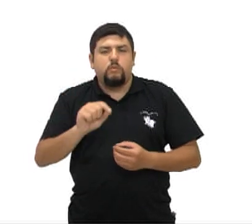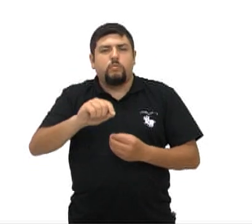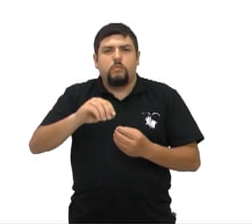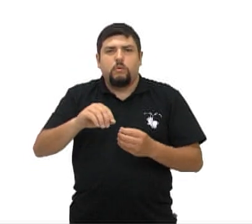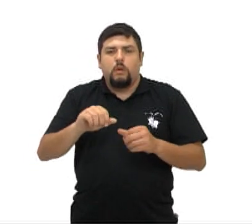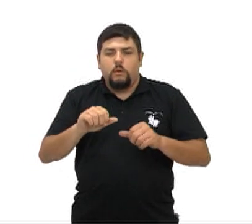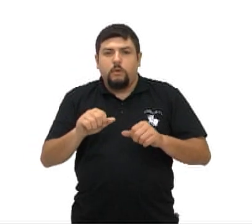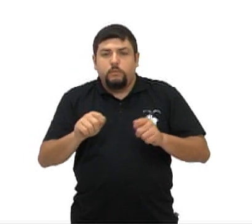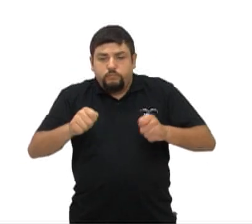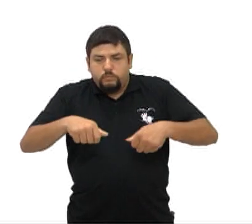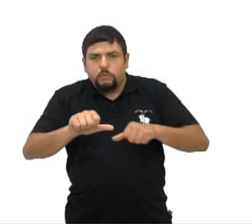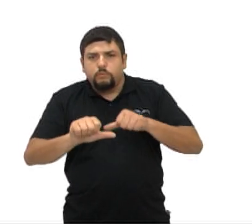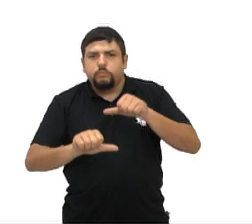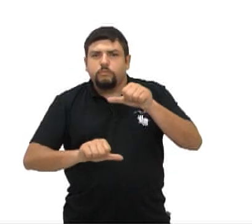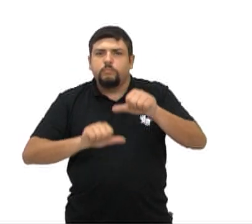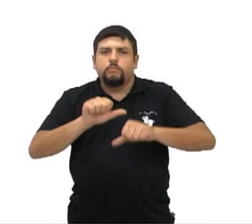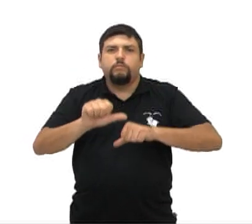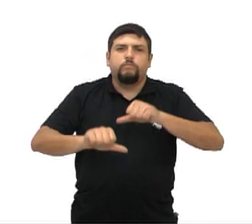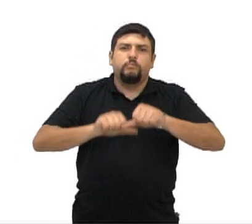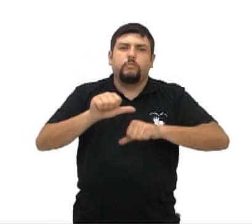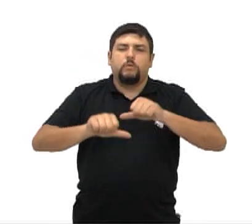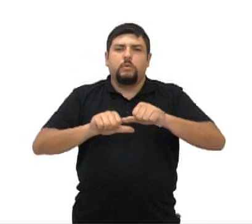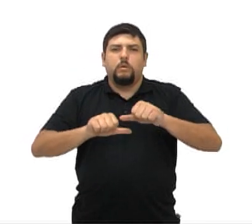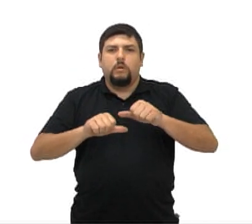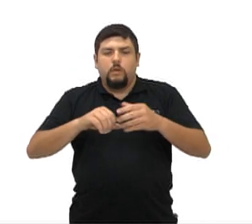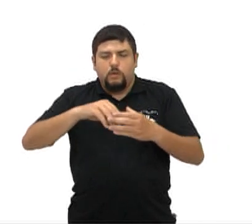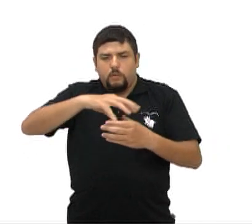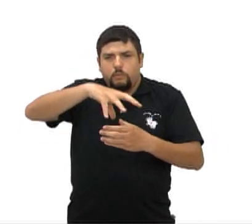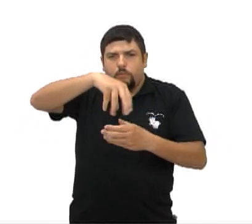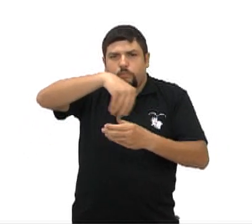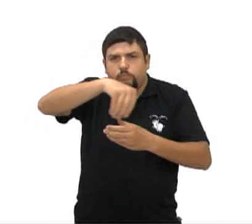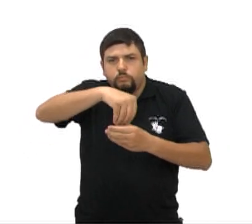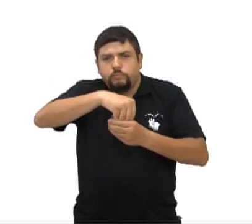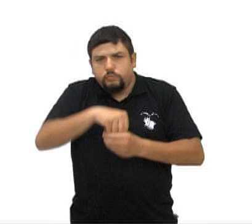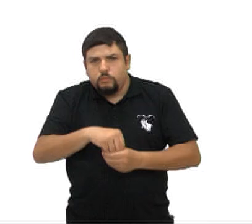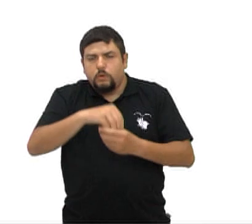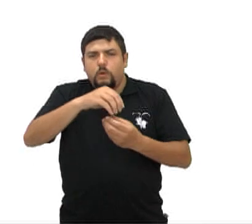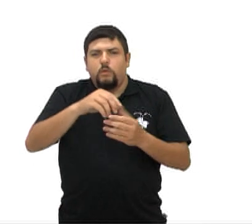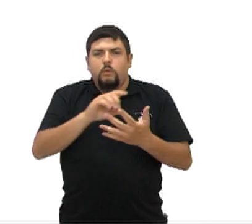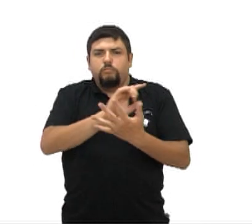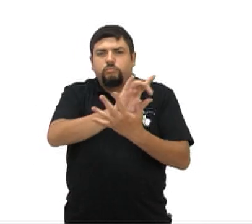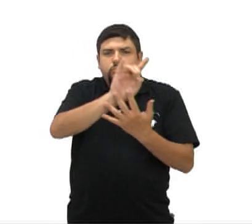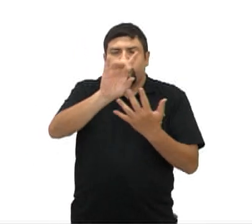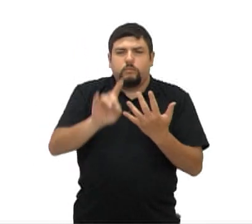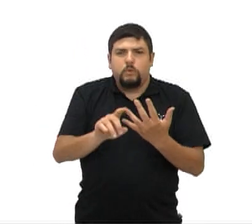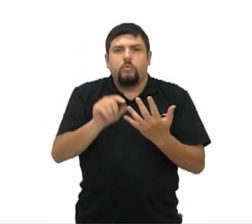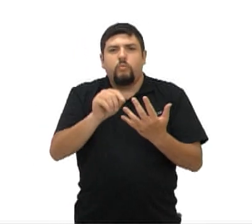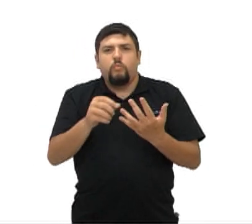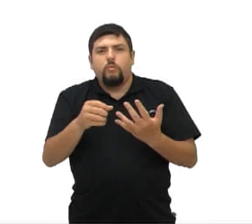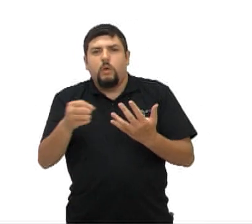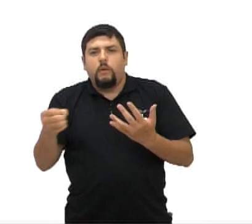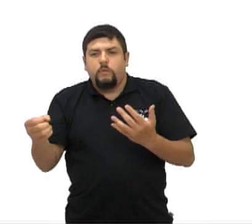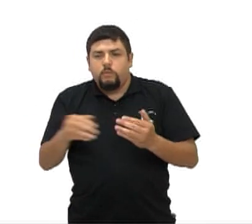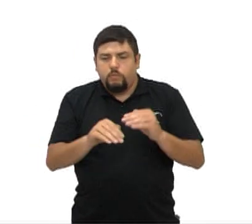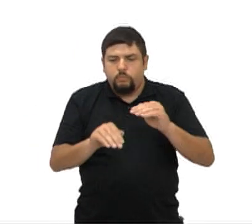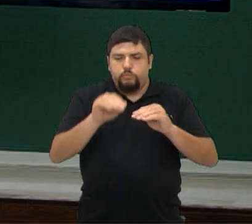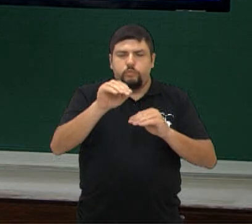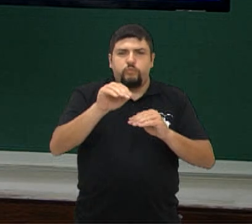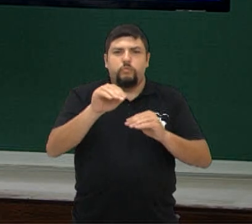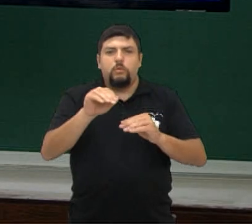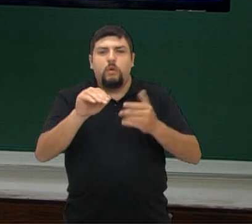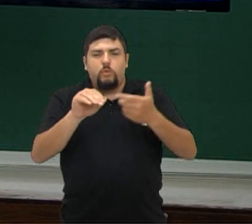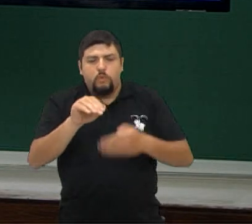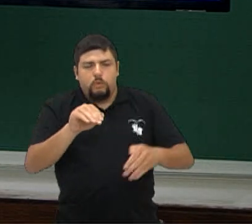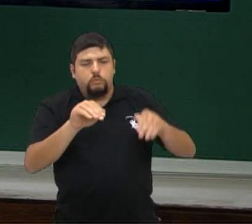provocando modificações nas concentrações das substâncias e levando o sistema a um novo estado de equilíbrio. Então, o deslocamento